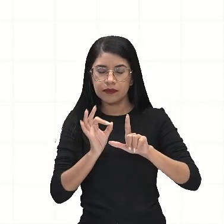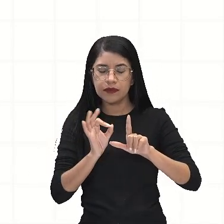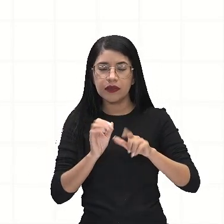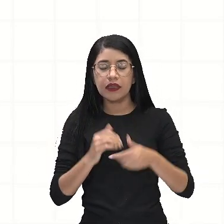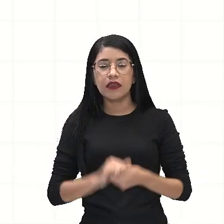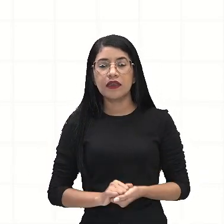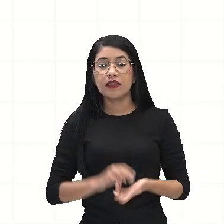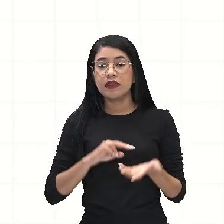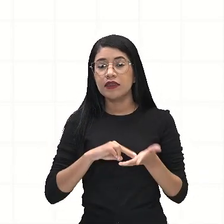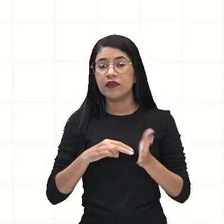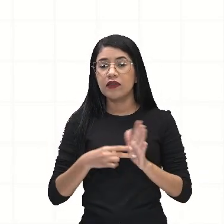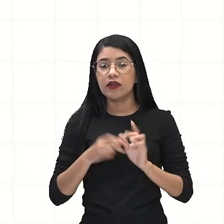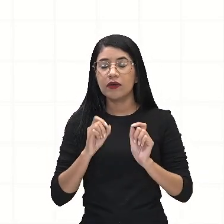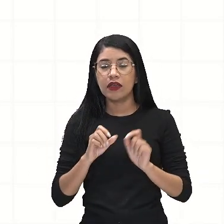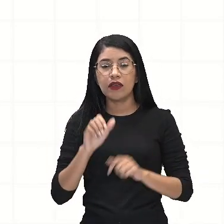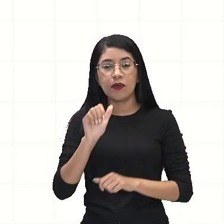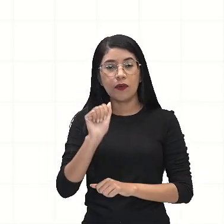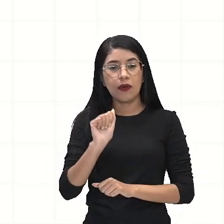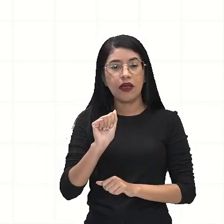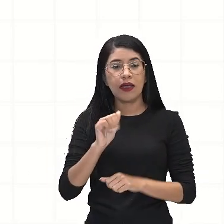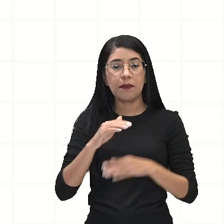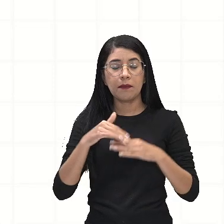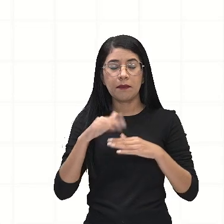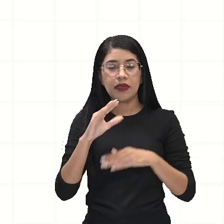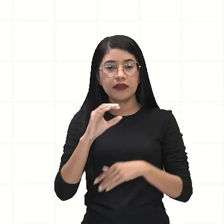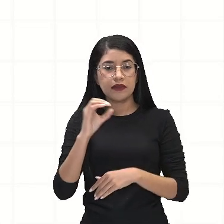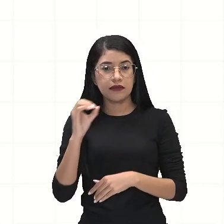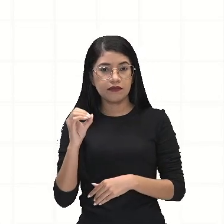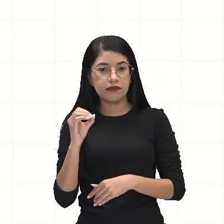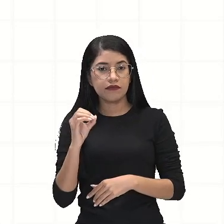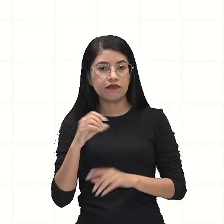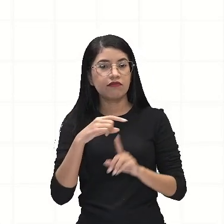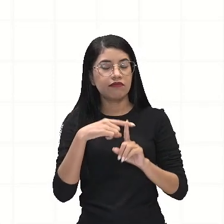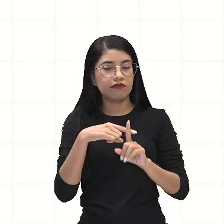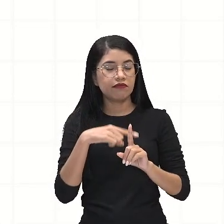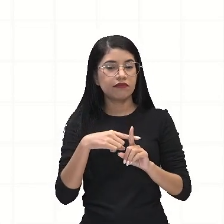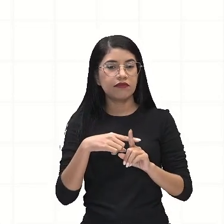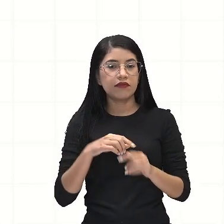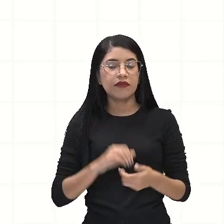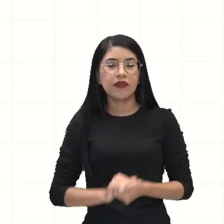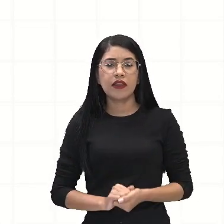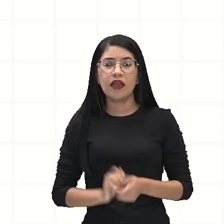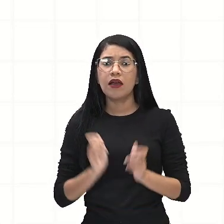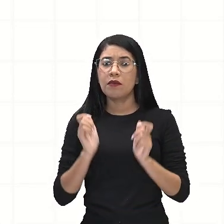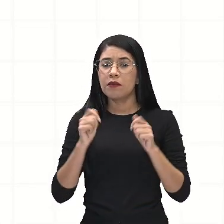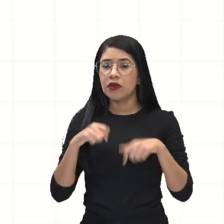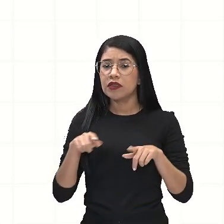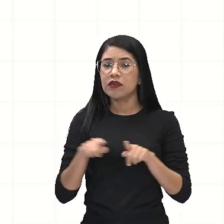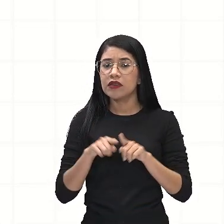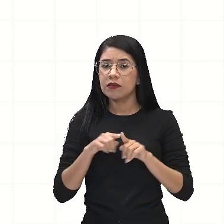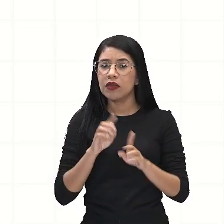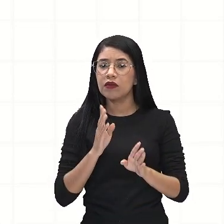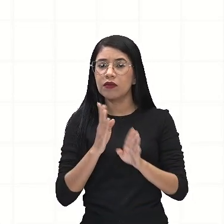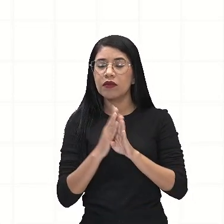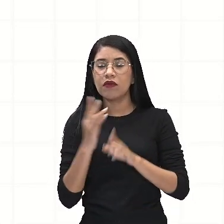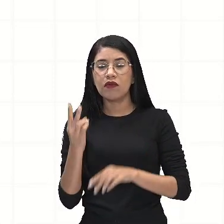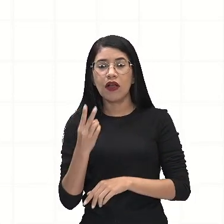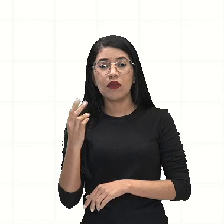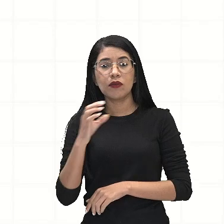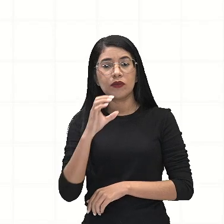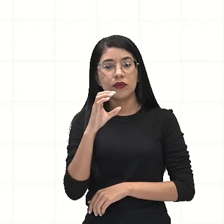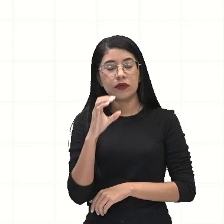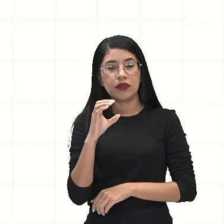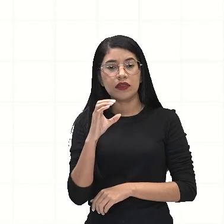A é maior do que zero, positivo. Muito bem. Eu consigo determinar o C, ó. O C aqui, ó, corta no